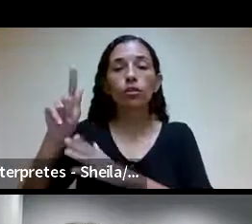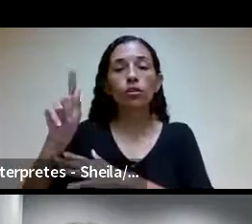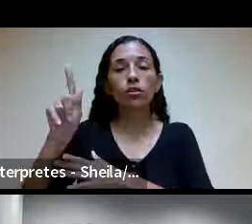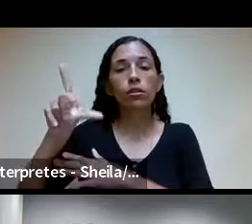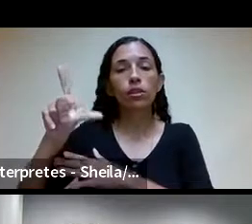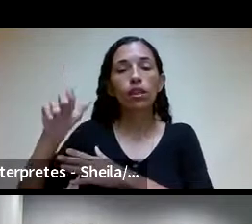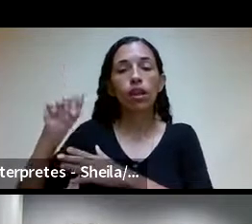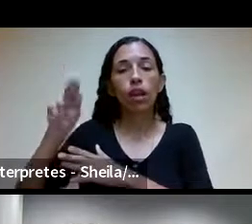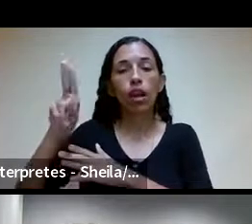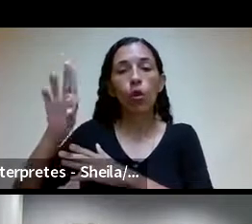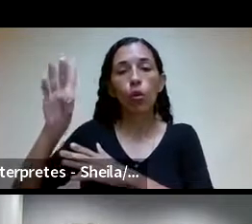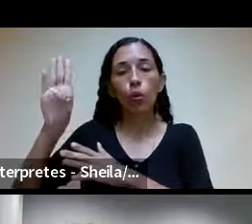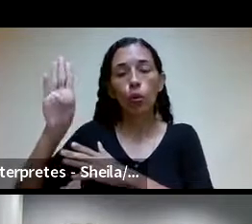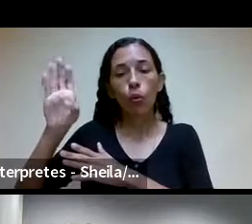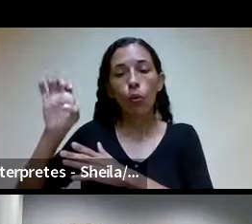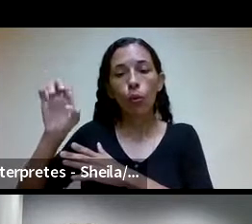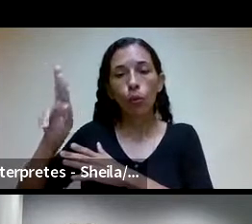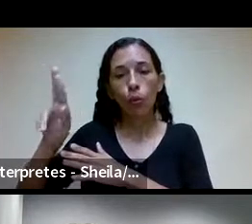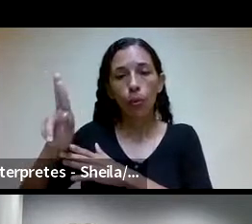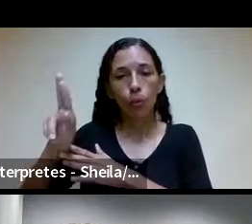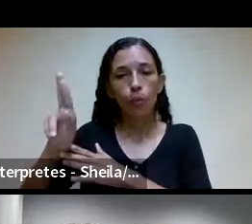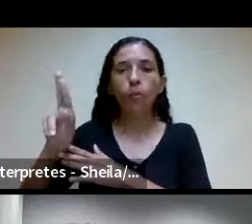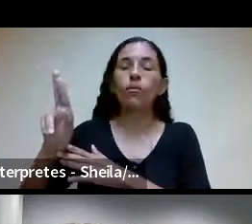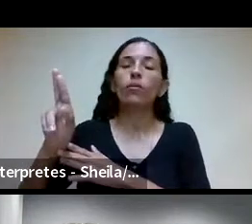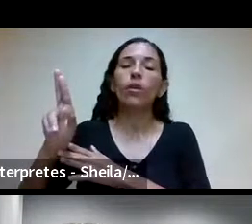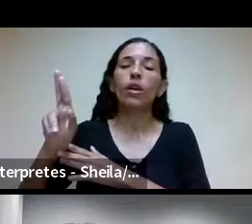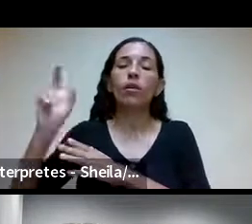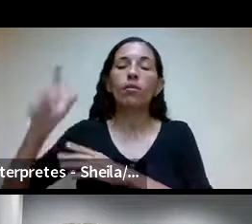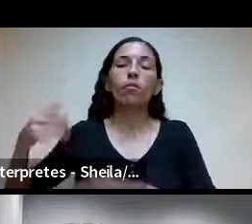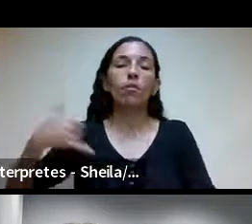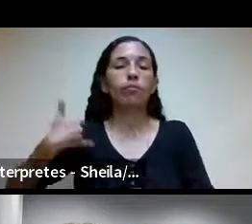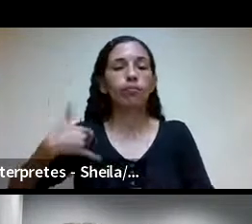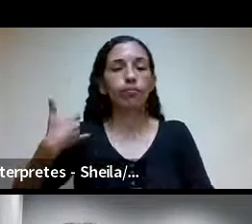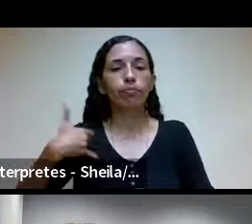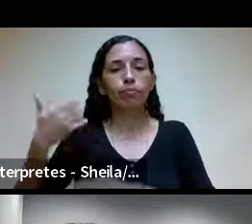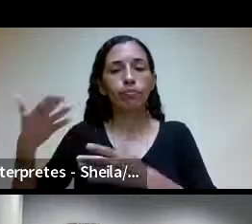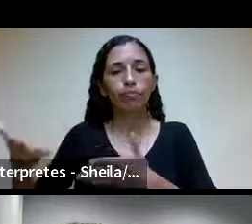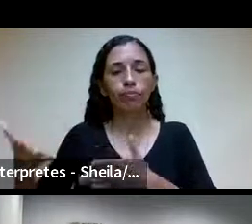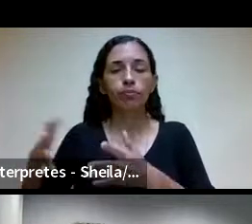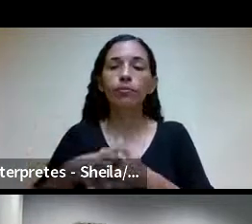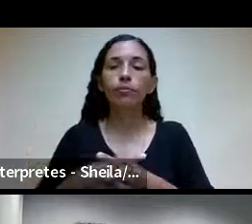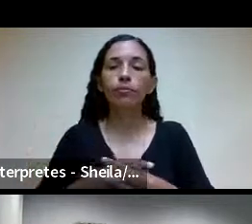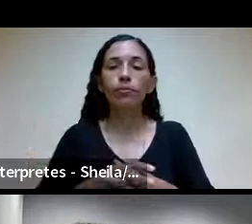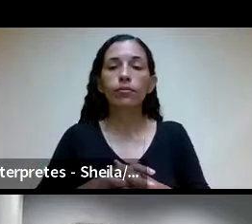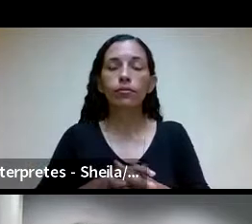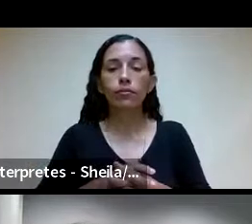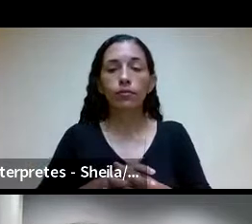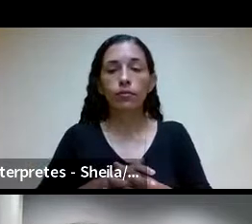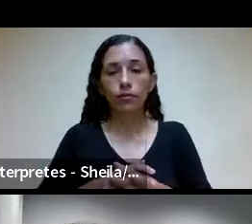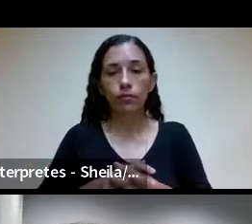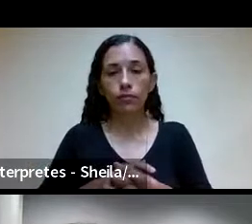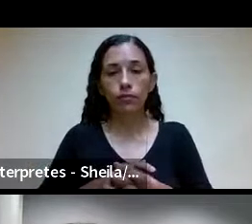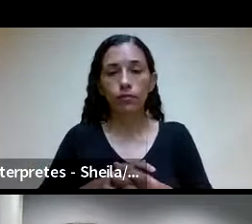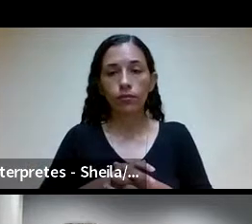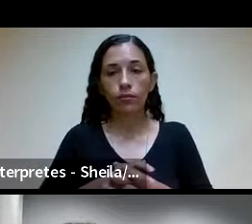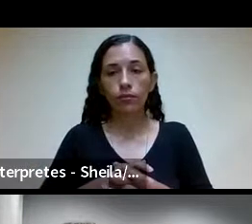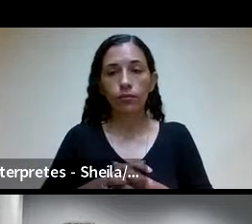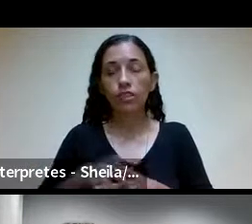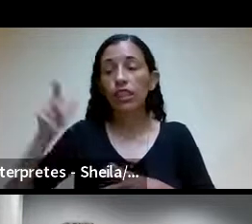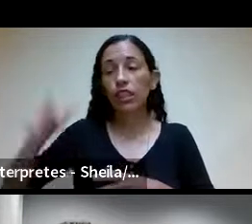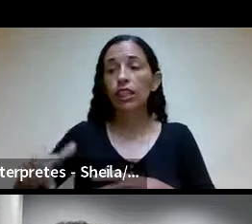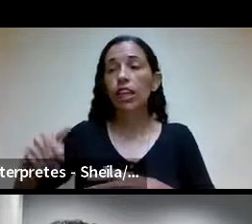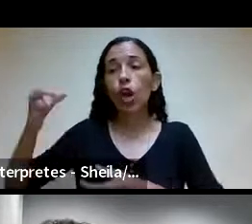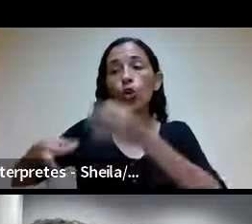de dezembro, aniversaria, e por isso que trouxe tantas luzes aí ao tribunal. Excelente